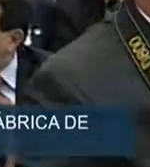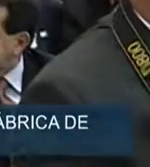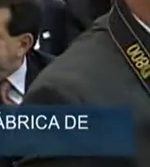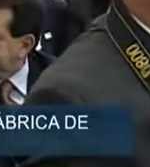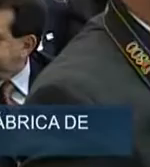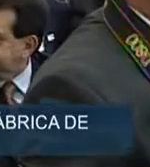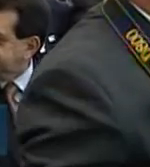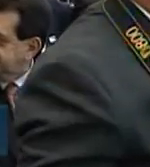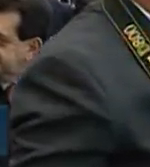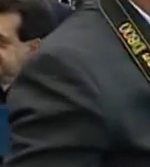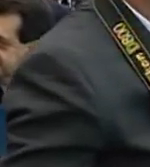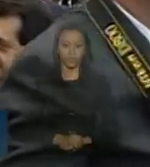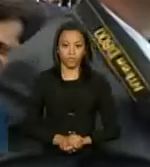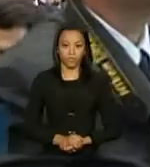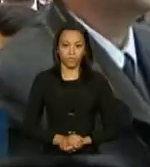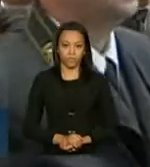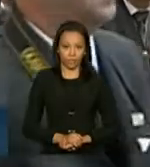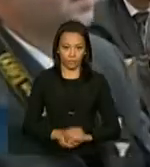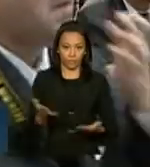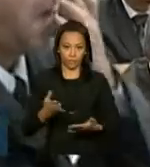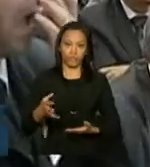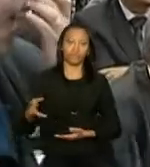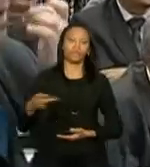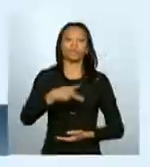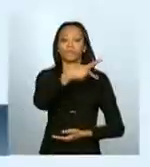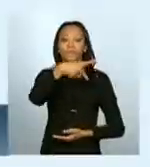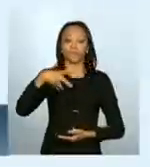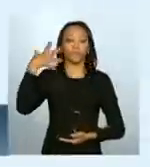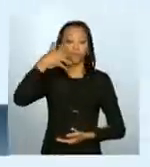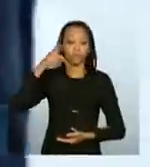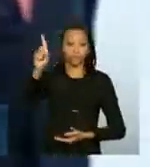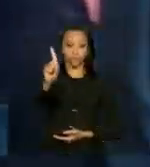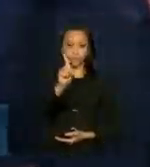Senhoras e senhores, com a palavra a Presidenta da República, Dilma Rousseff.